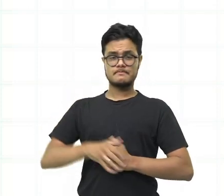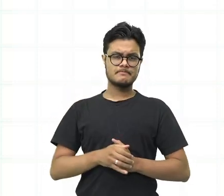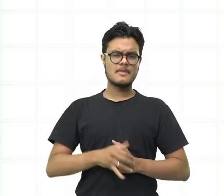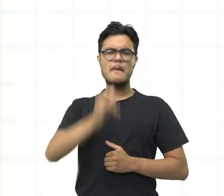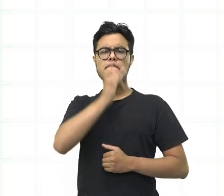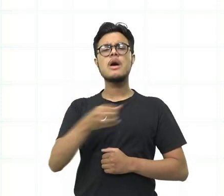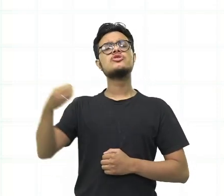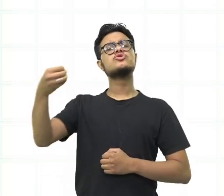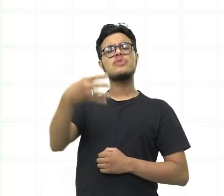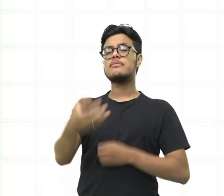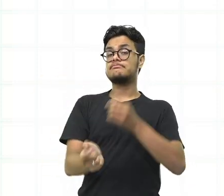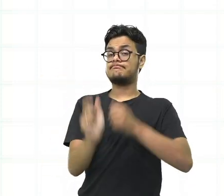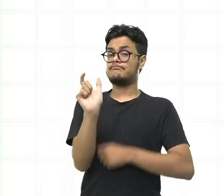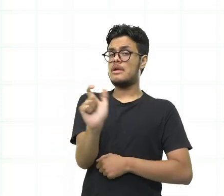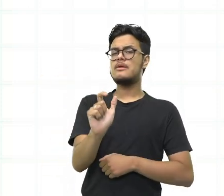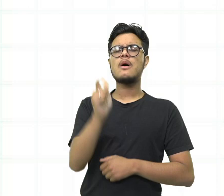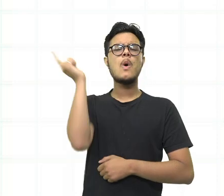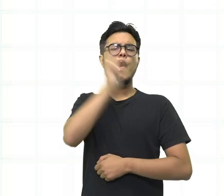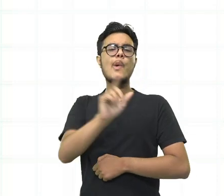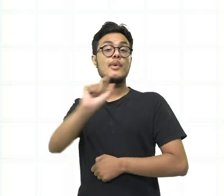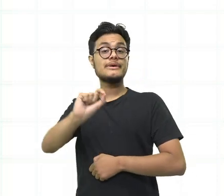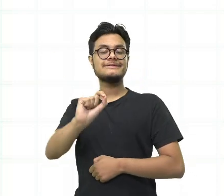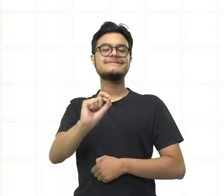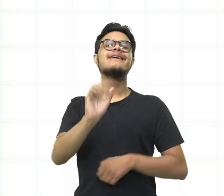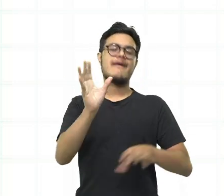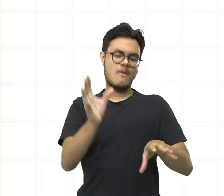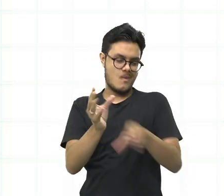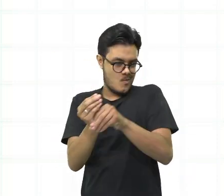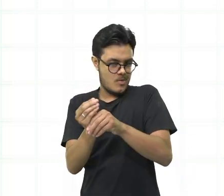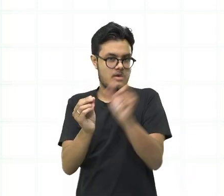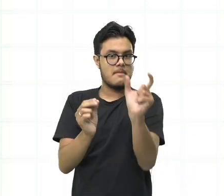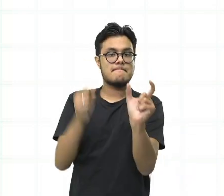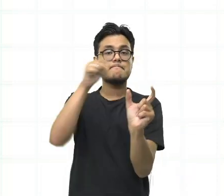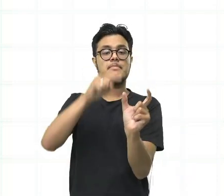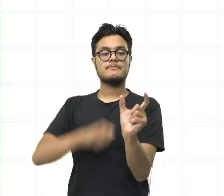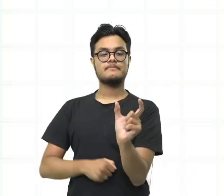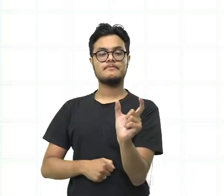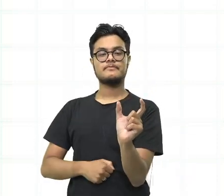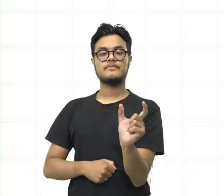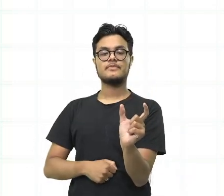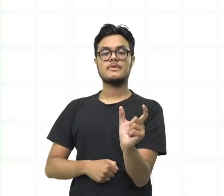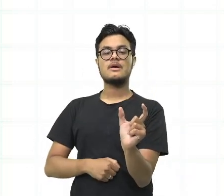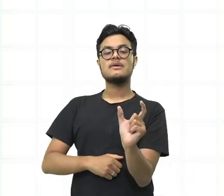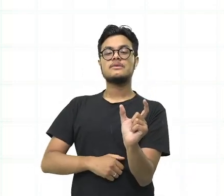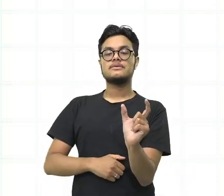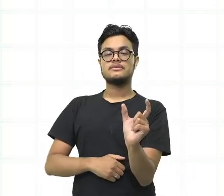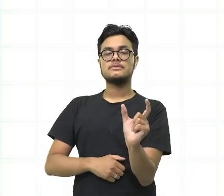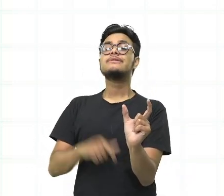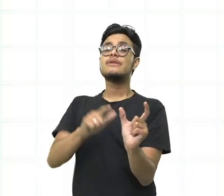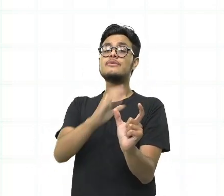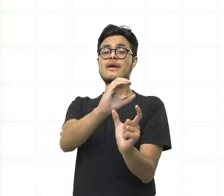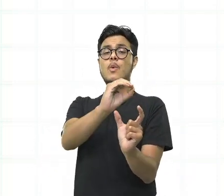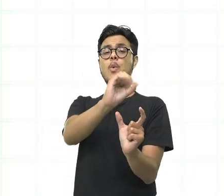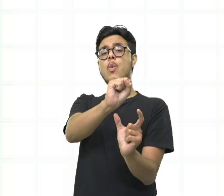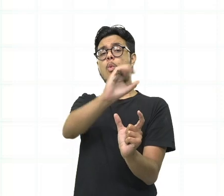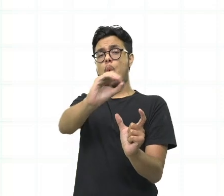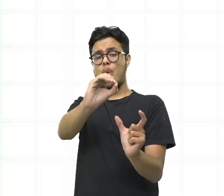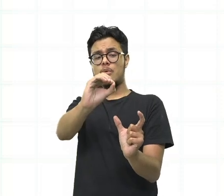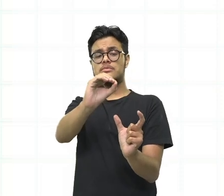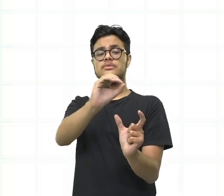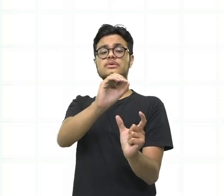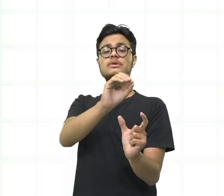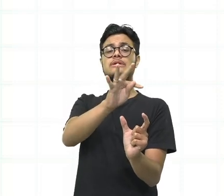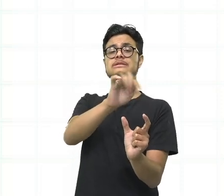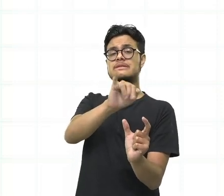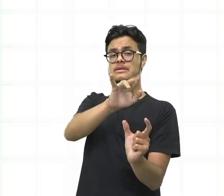em novas palavras, eu vou lá e acrescento os meus sufixos para eu transformar essas palavras,